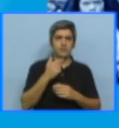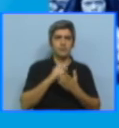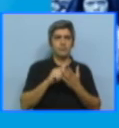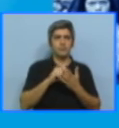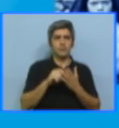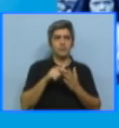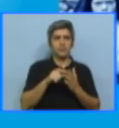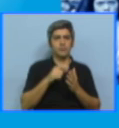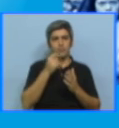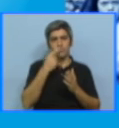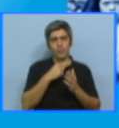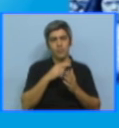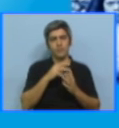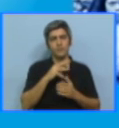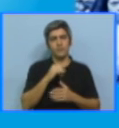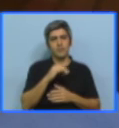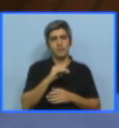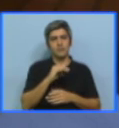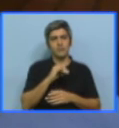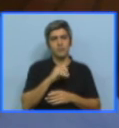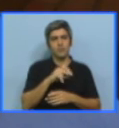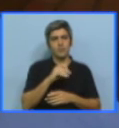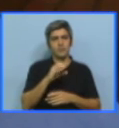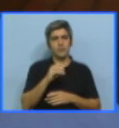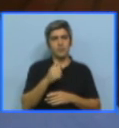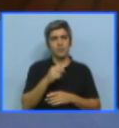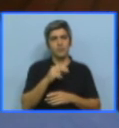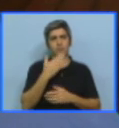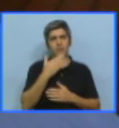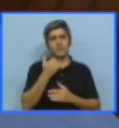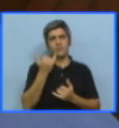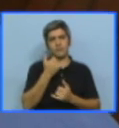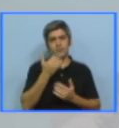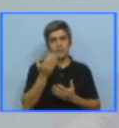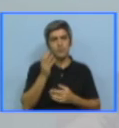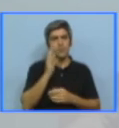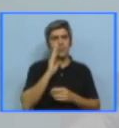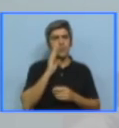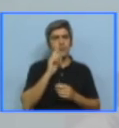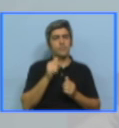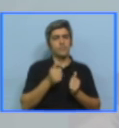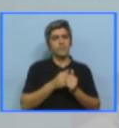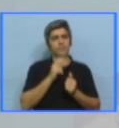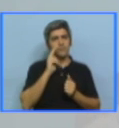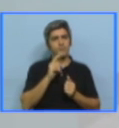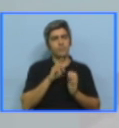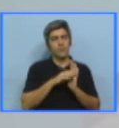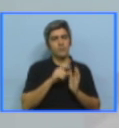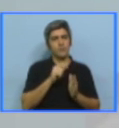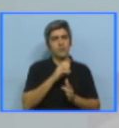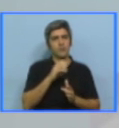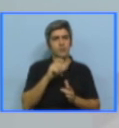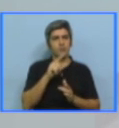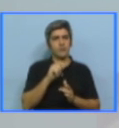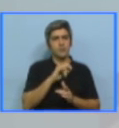escrito esta história dos missionários combonianos em Portugal. Muito obrigado e felicidades. Obrigado. Mais logo acompanhe o programa Eclésia também